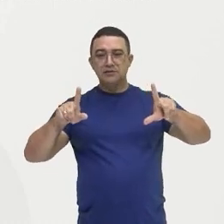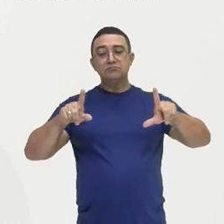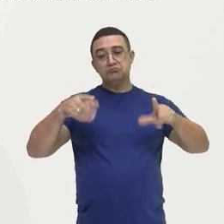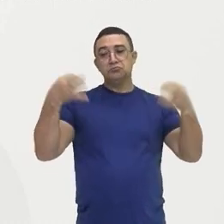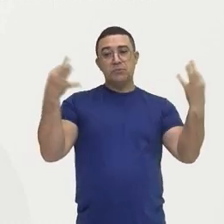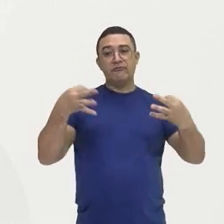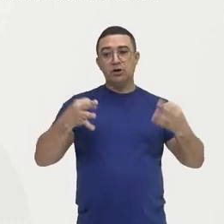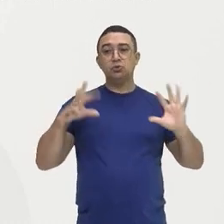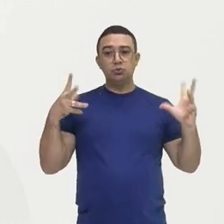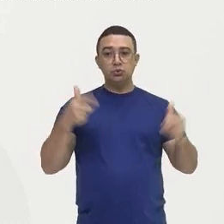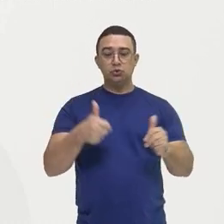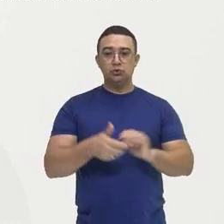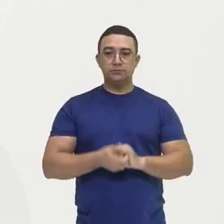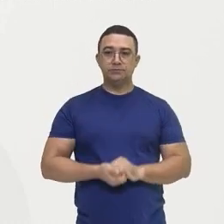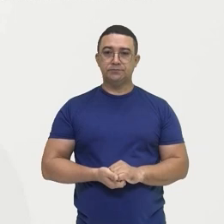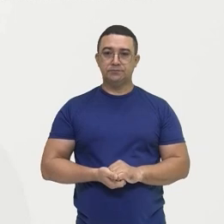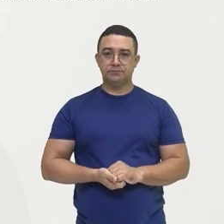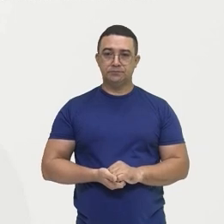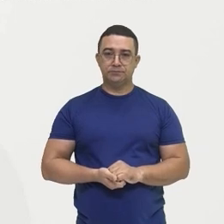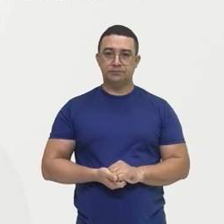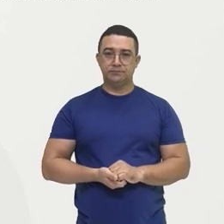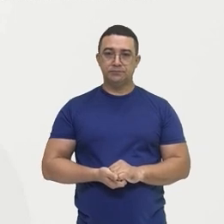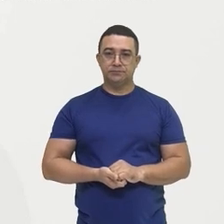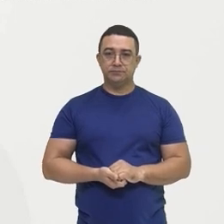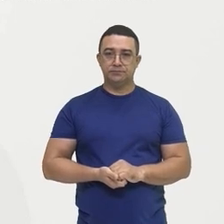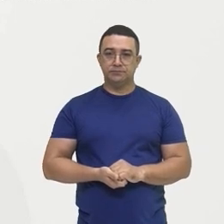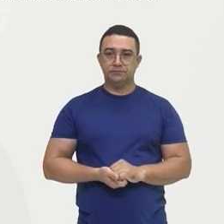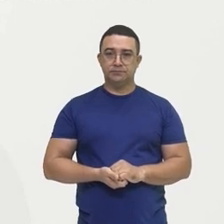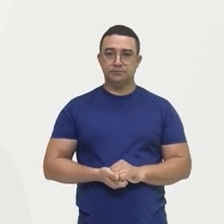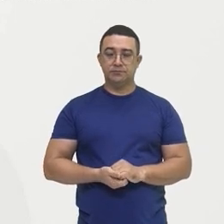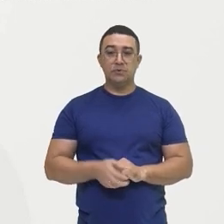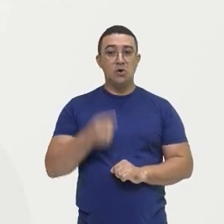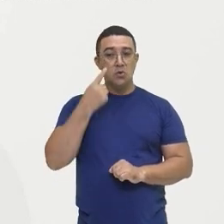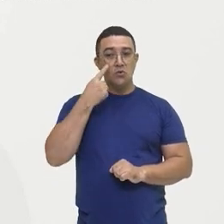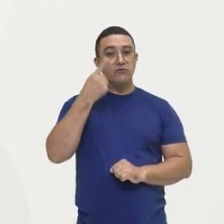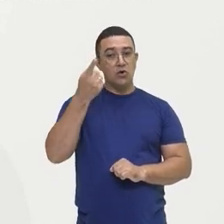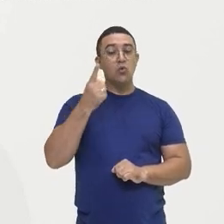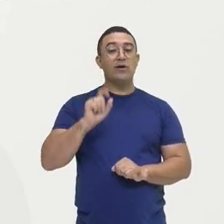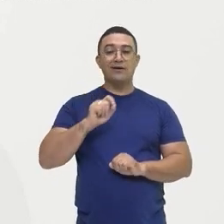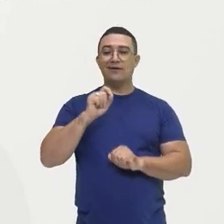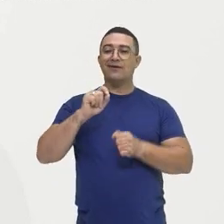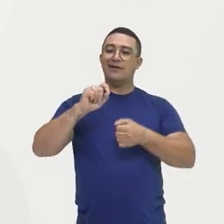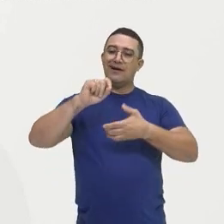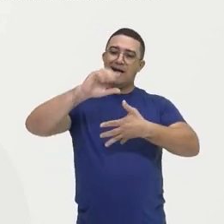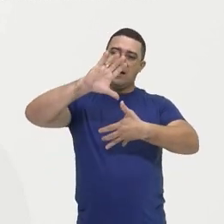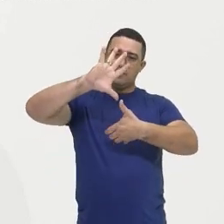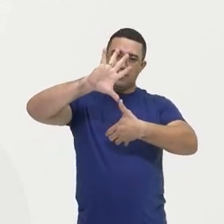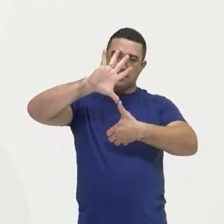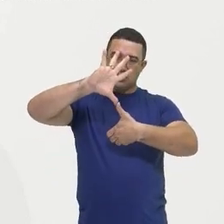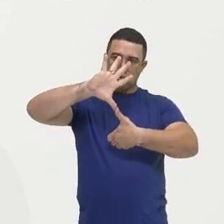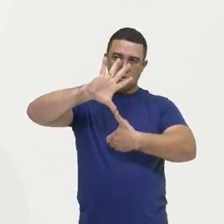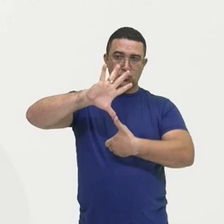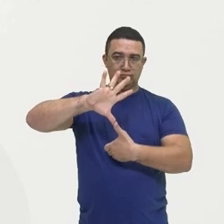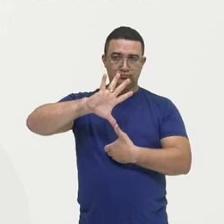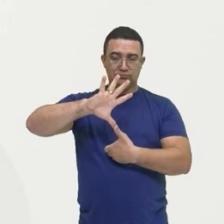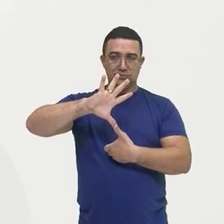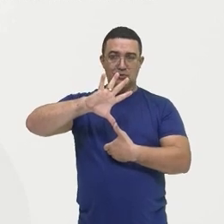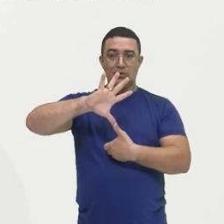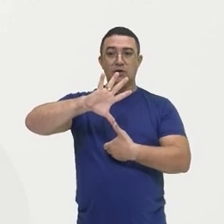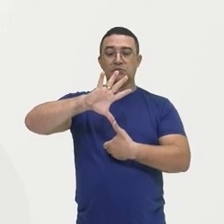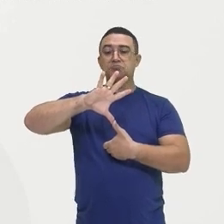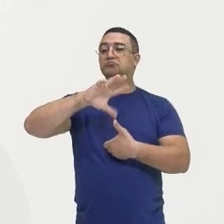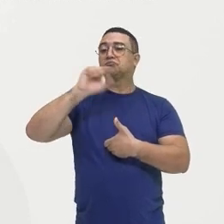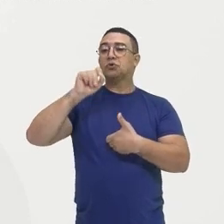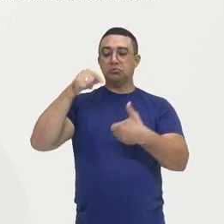exemplo, eu vou circular aqui, olha, a América do Sul, né? Então, se você for comparar ele aqui com a Groenlândia, olha,